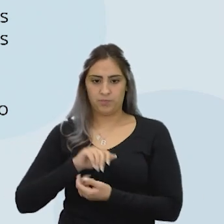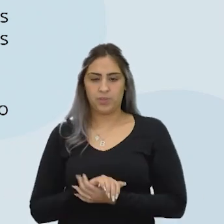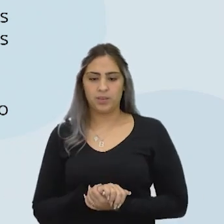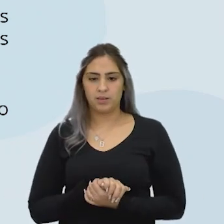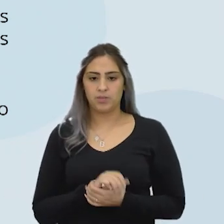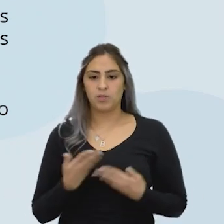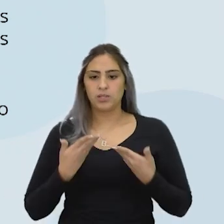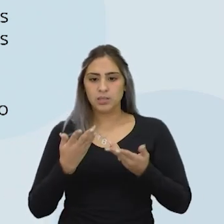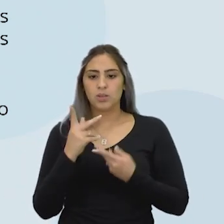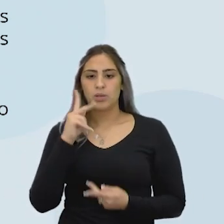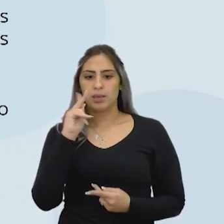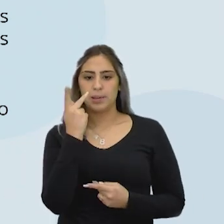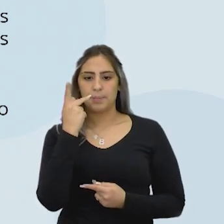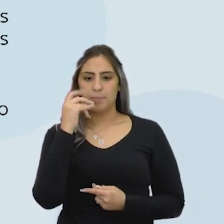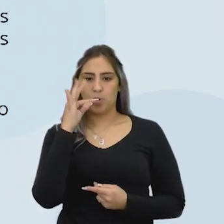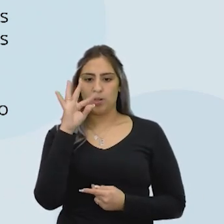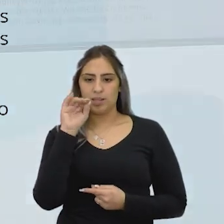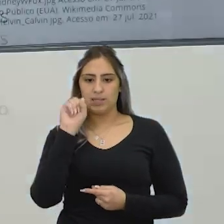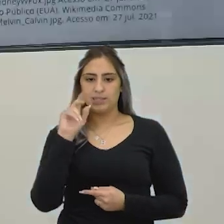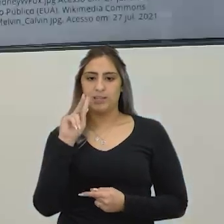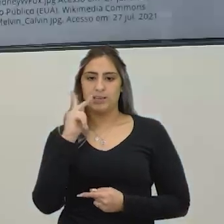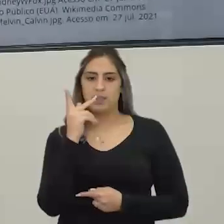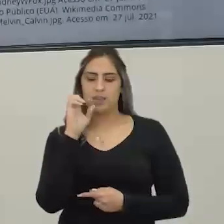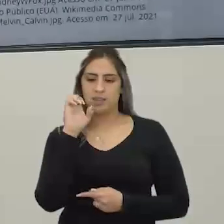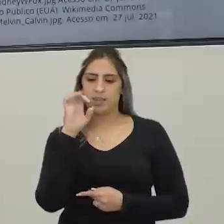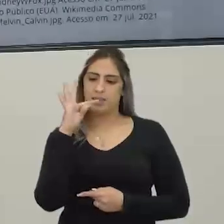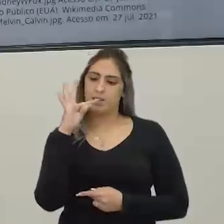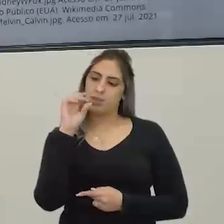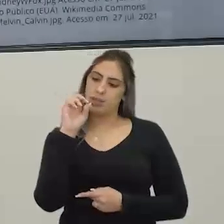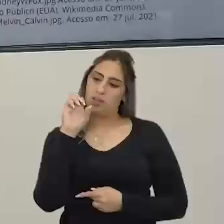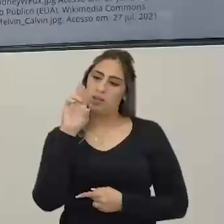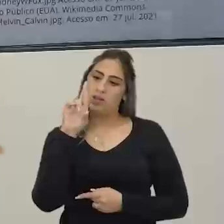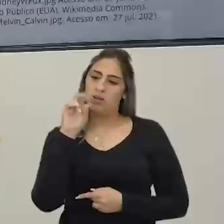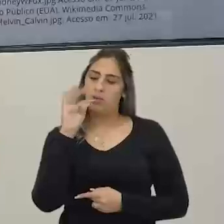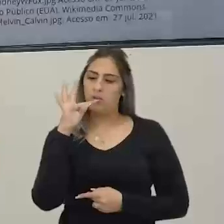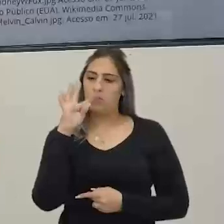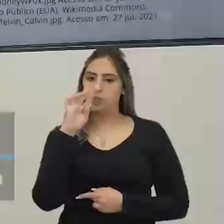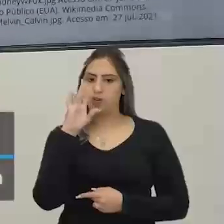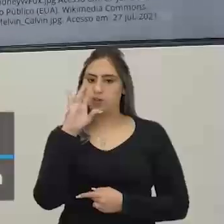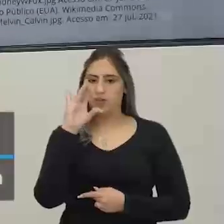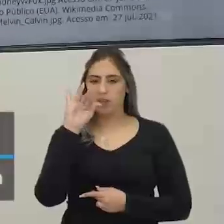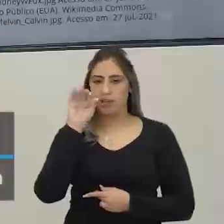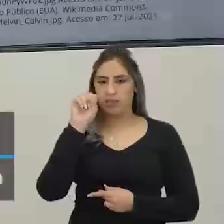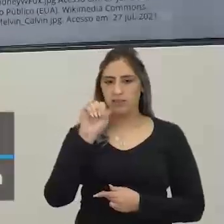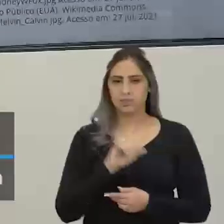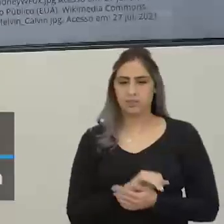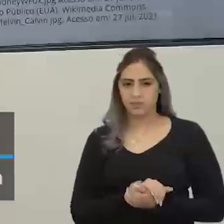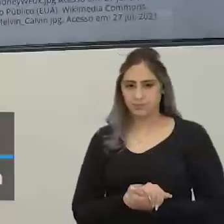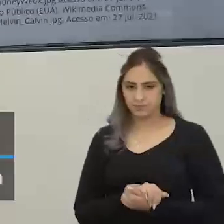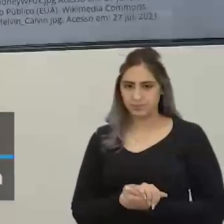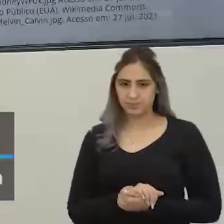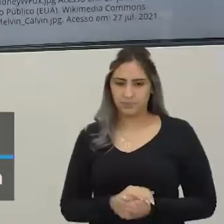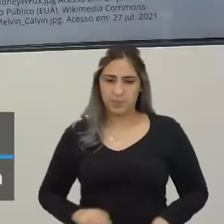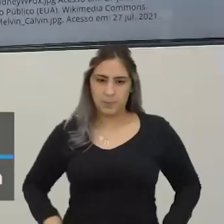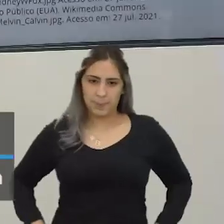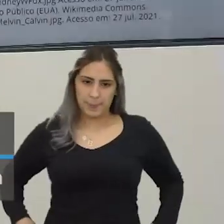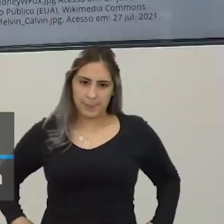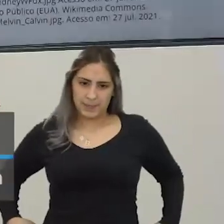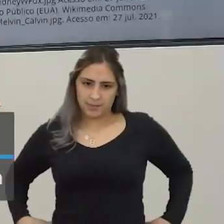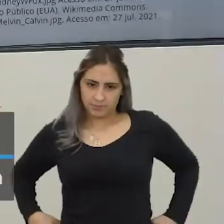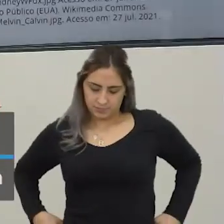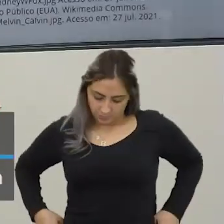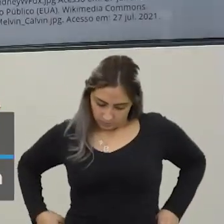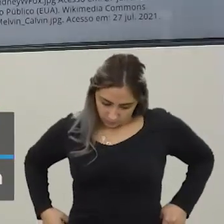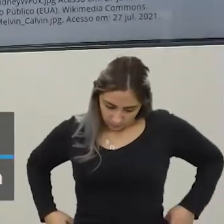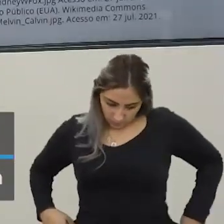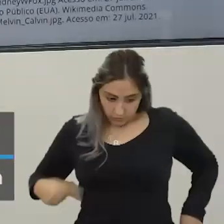aí eles endossam, né, a hipótese heterotrófica, que atualmente, junto com a panspermia cósmica que a gente falou